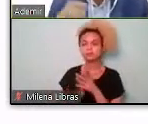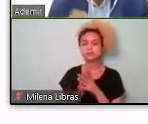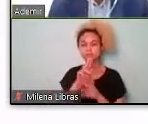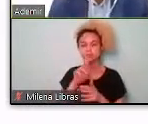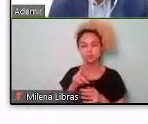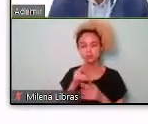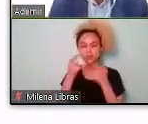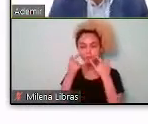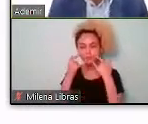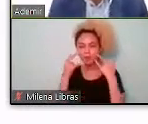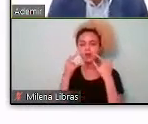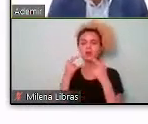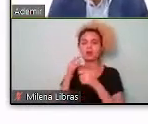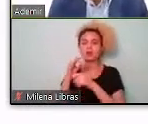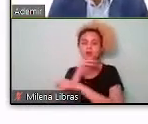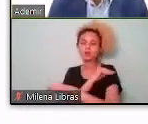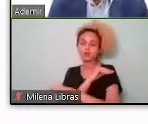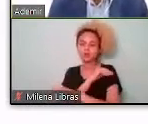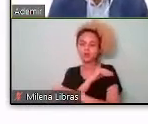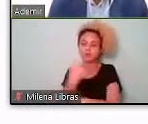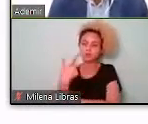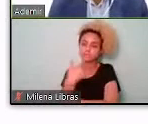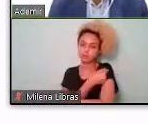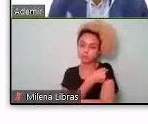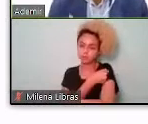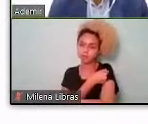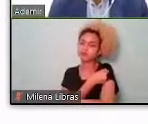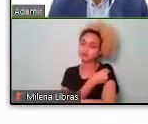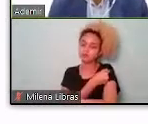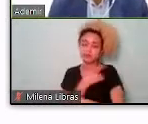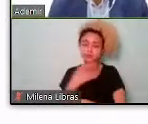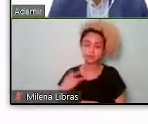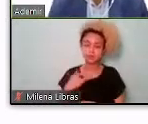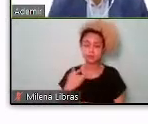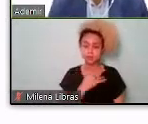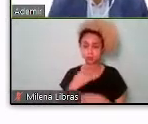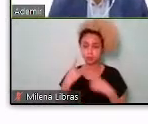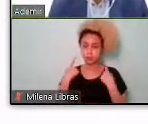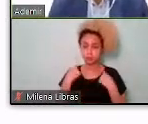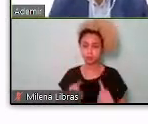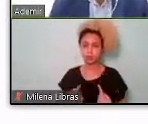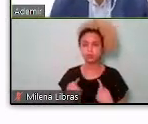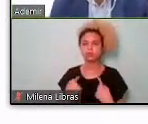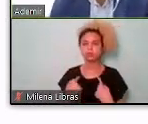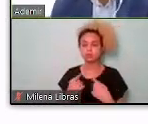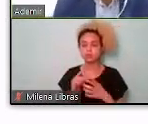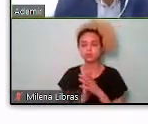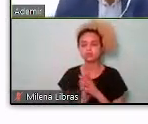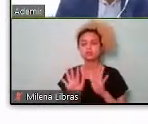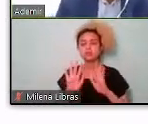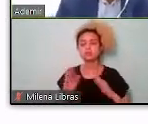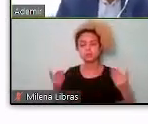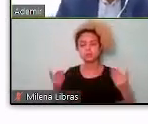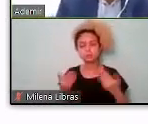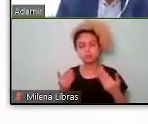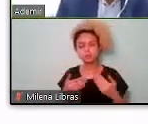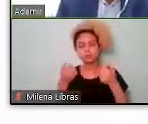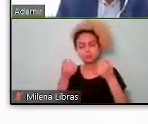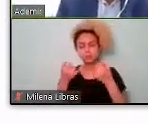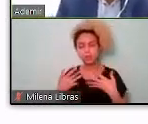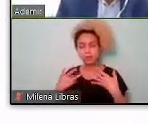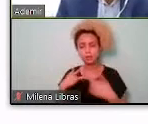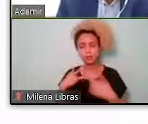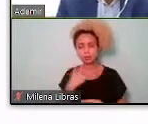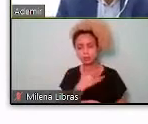álcool, né, vacina, é a saúde do nosso corpo. Só que hoje nós vamos falar da